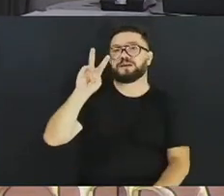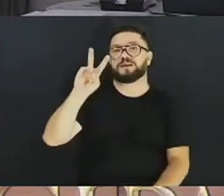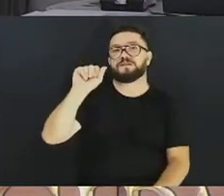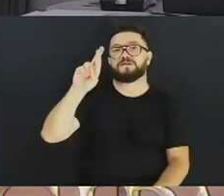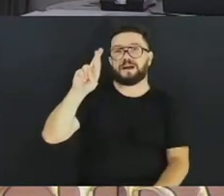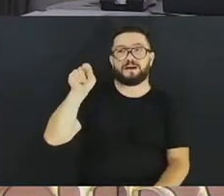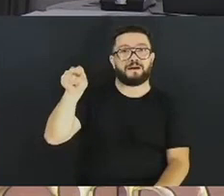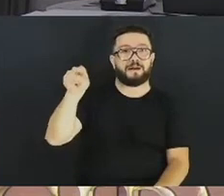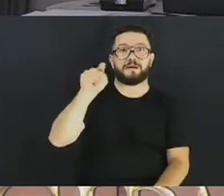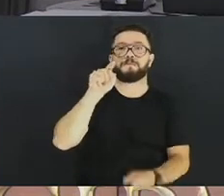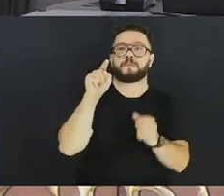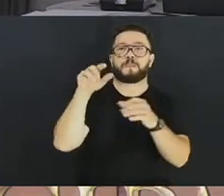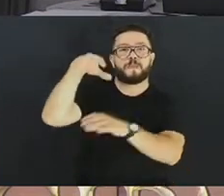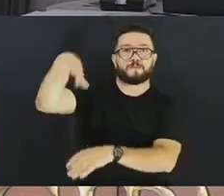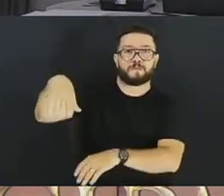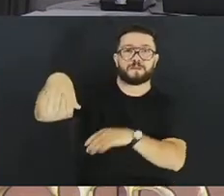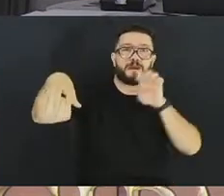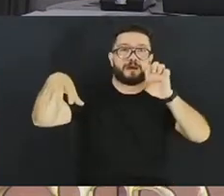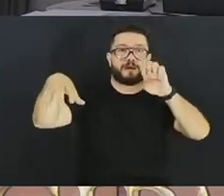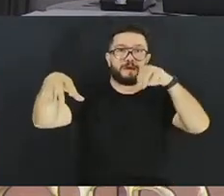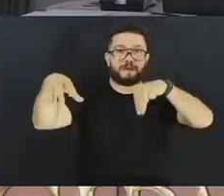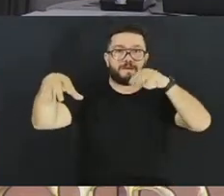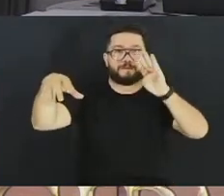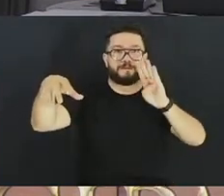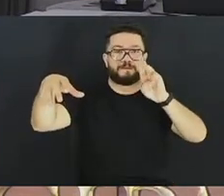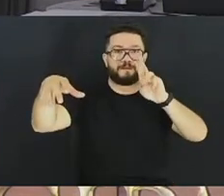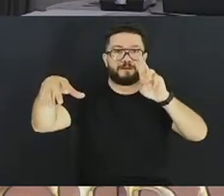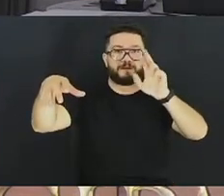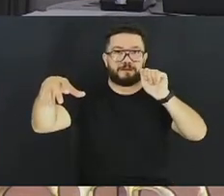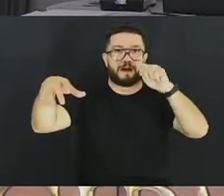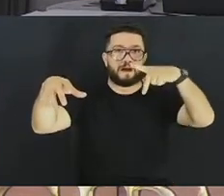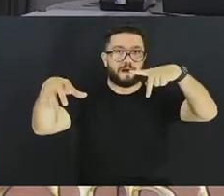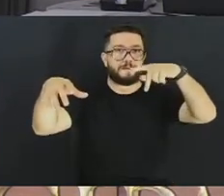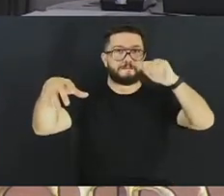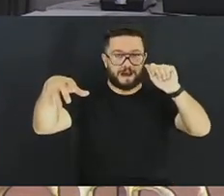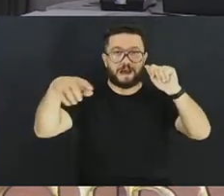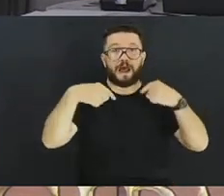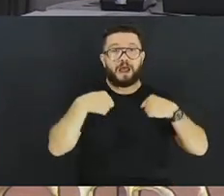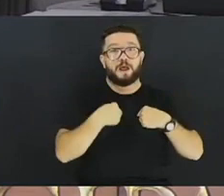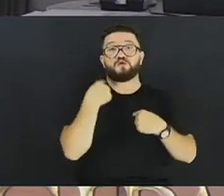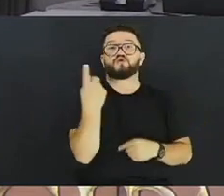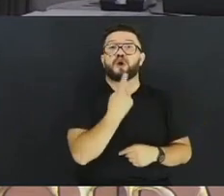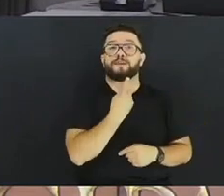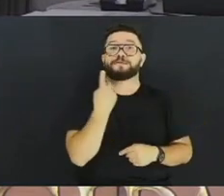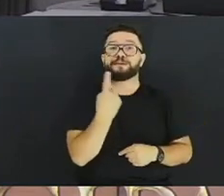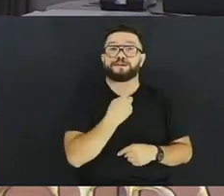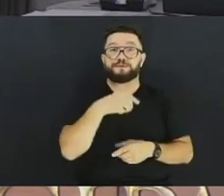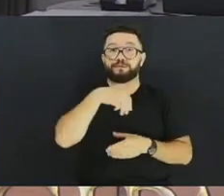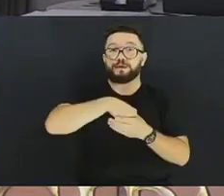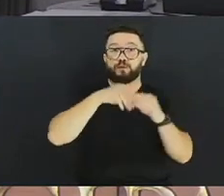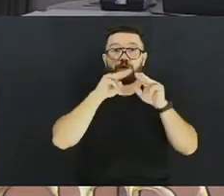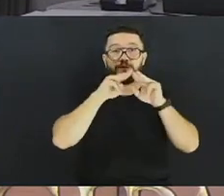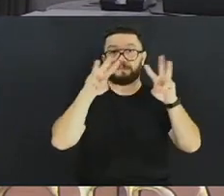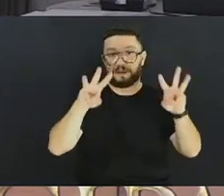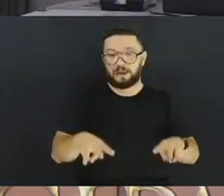mas pessoalmente, como eu também, tive que puxar essa carroça individualmente na UFPR, e foi a partir daí